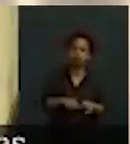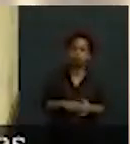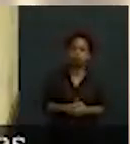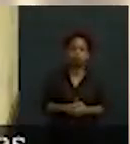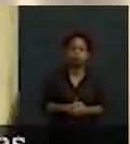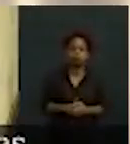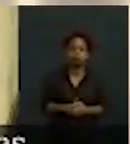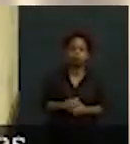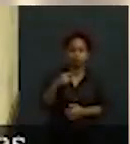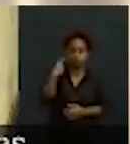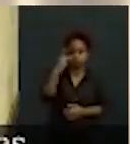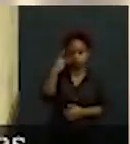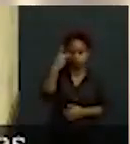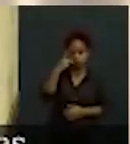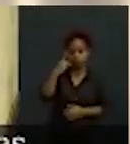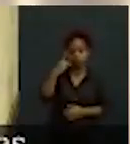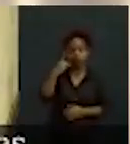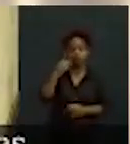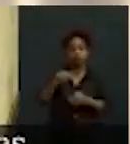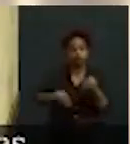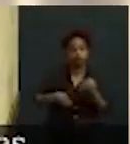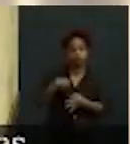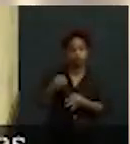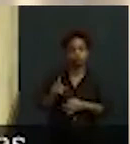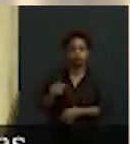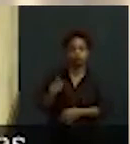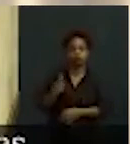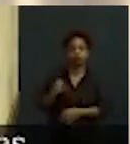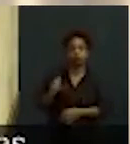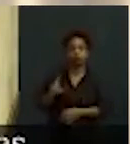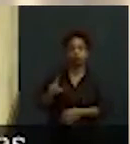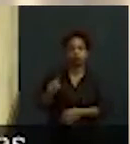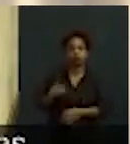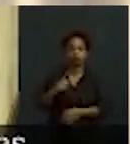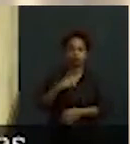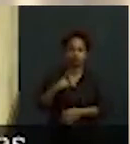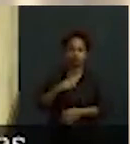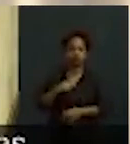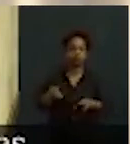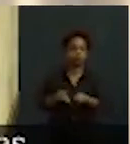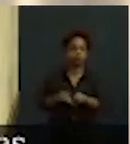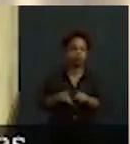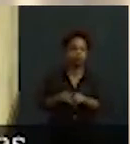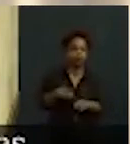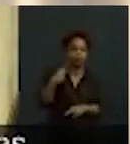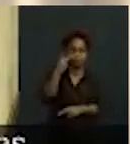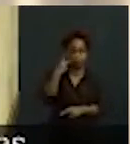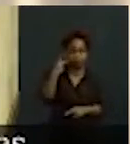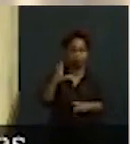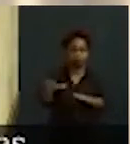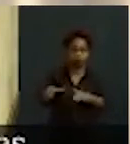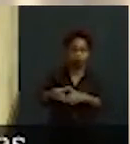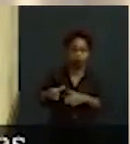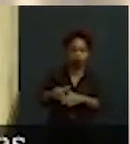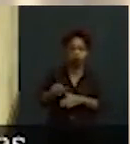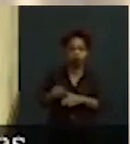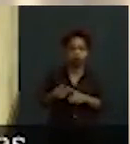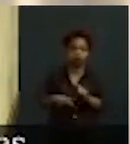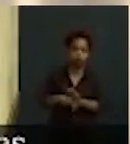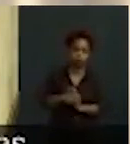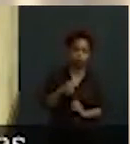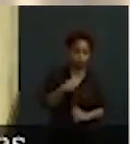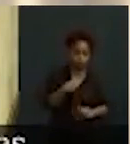nome do Procurador-Geral de Justiça, Dr. Eduardo Gussin, do órgão especial do Colégio de Procuradores de Justiça e em meu